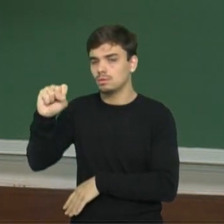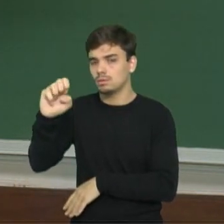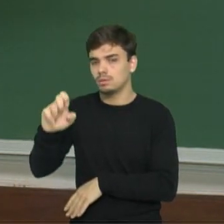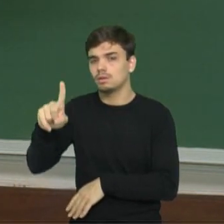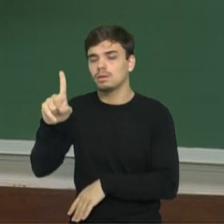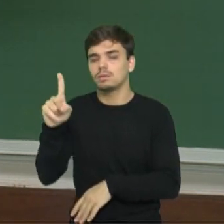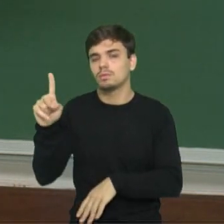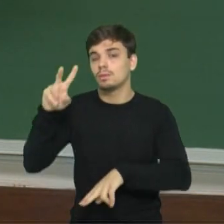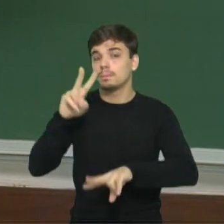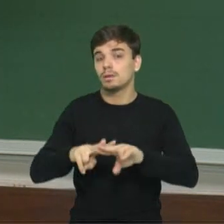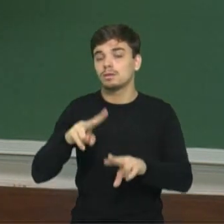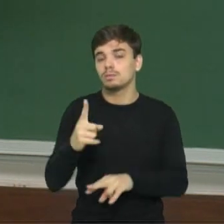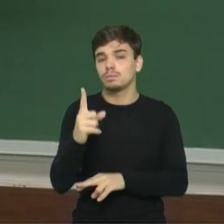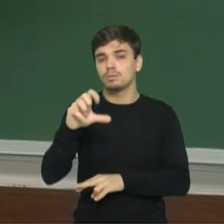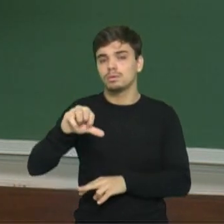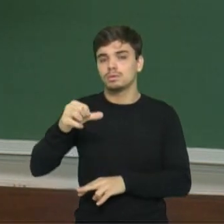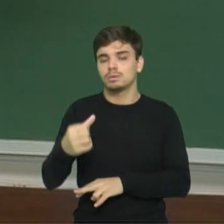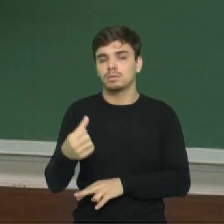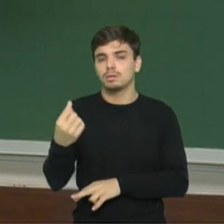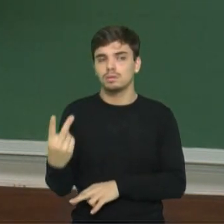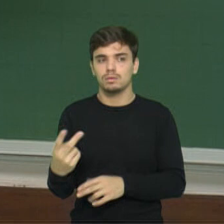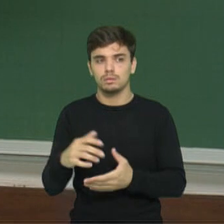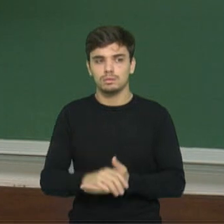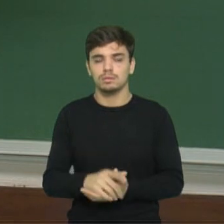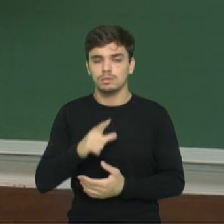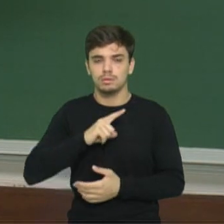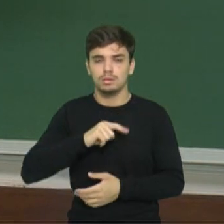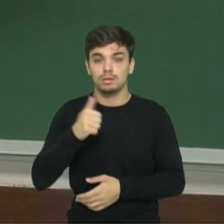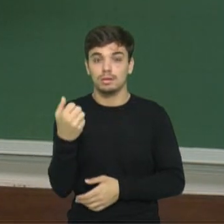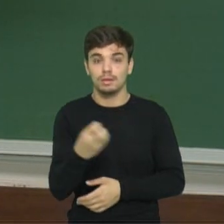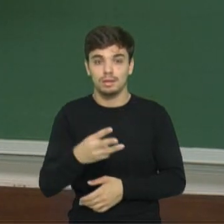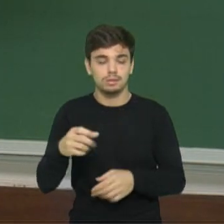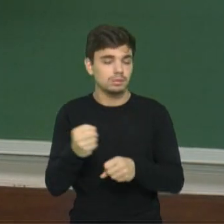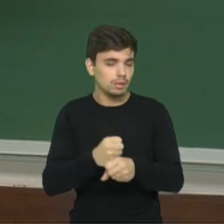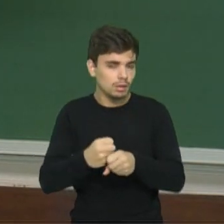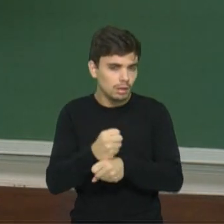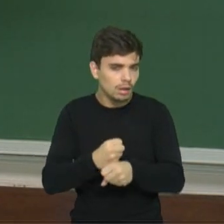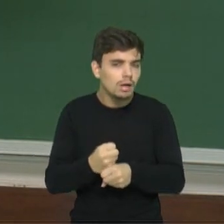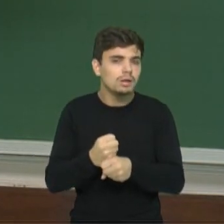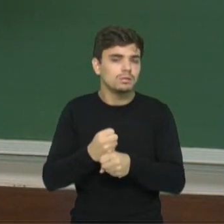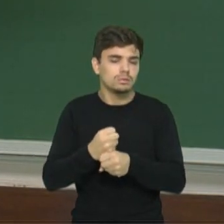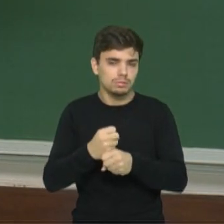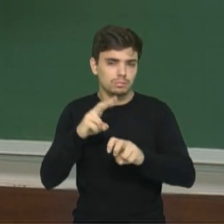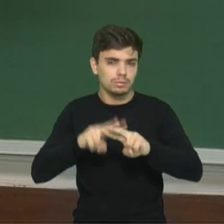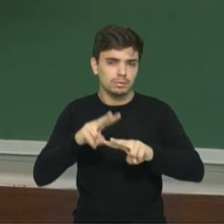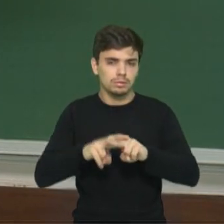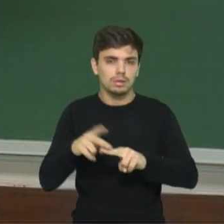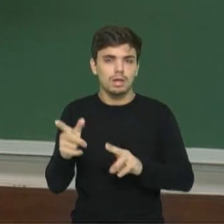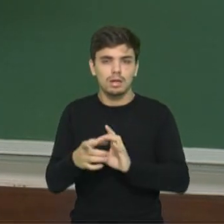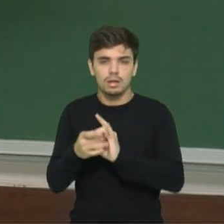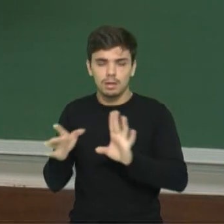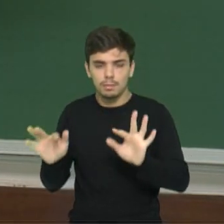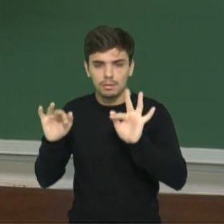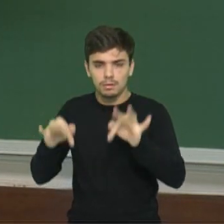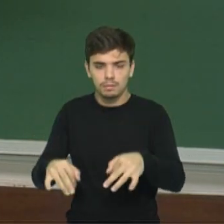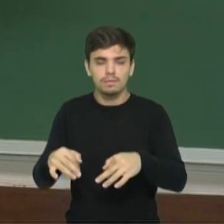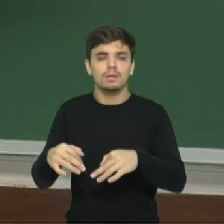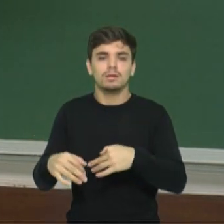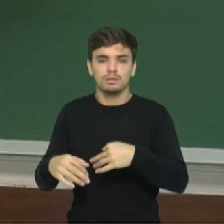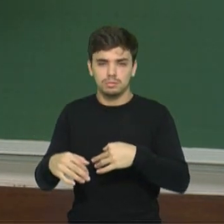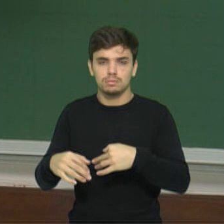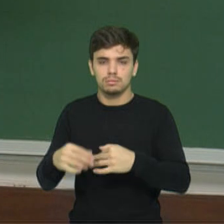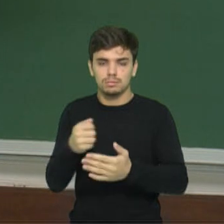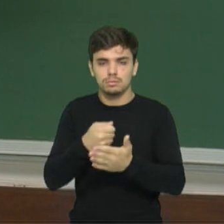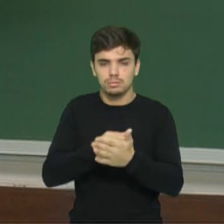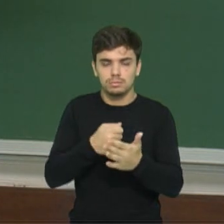preso em 1972, ele passa aí 13 anos preso, sendo libertado no fim da ditadura, em